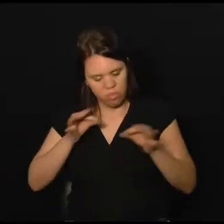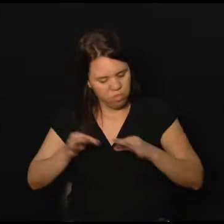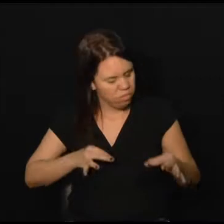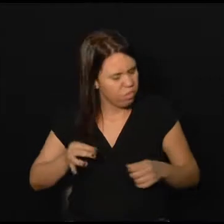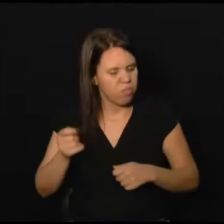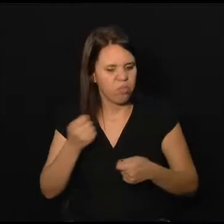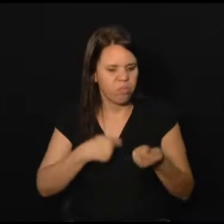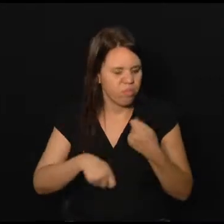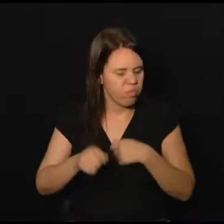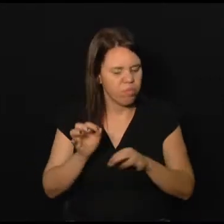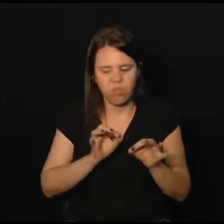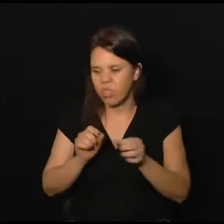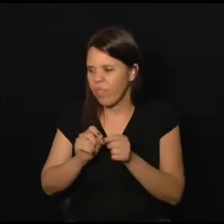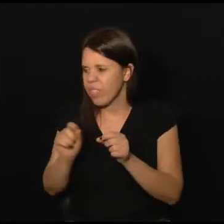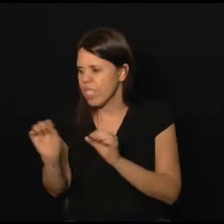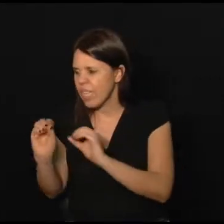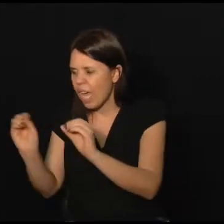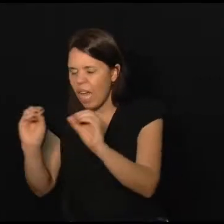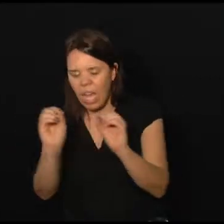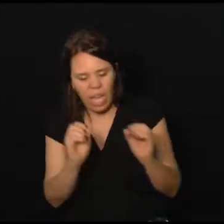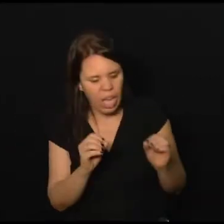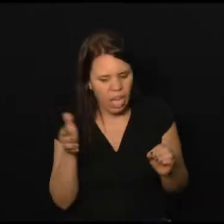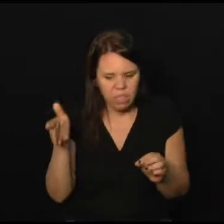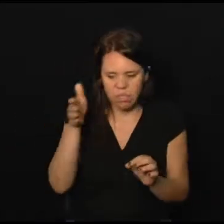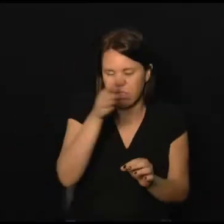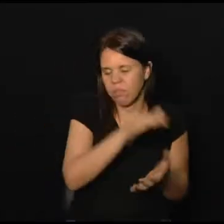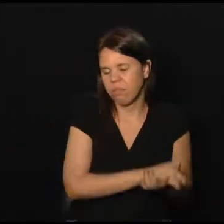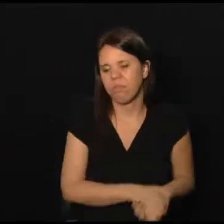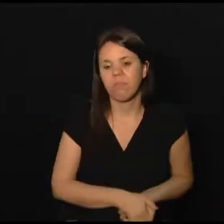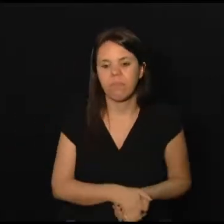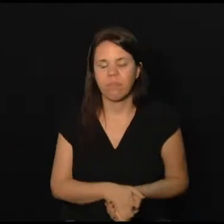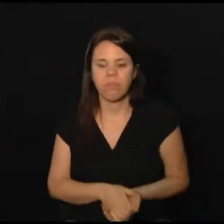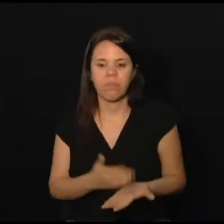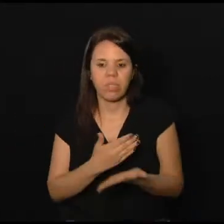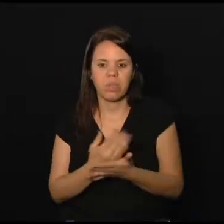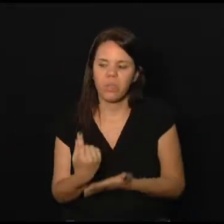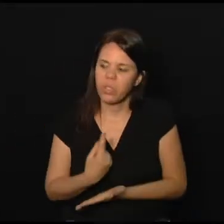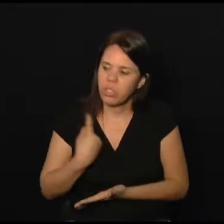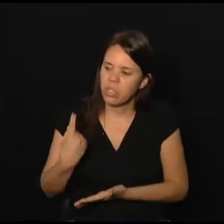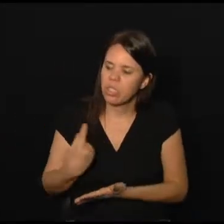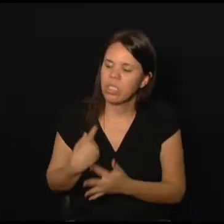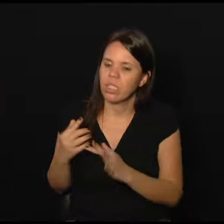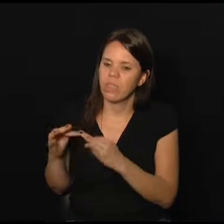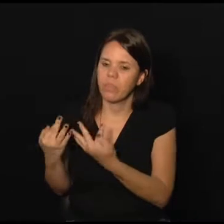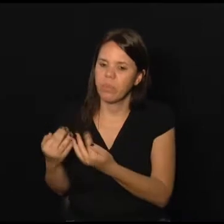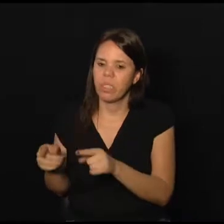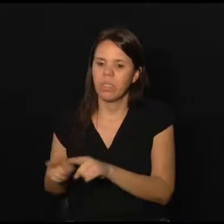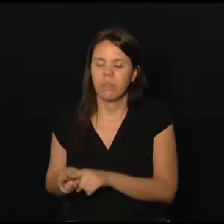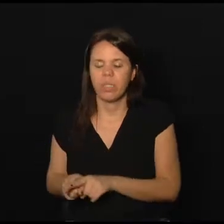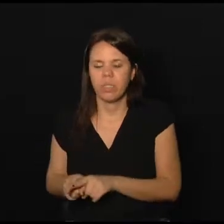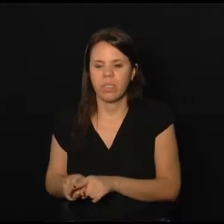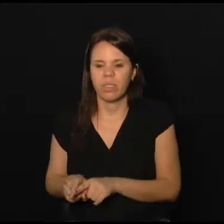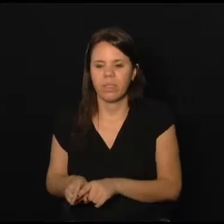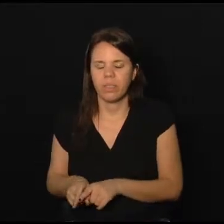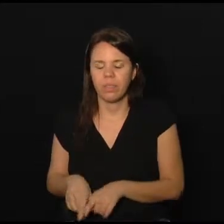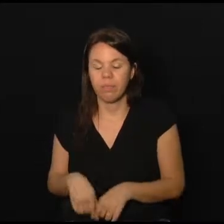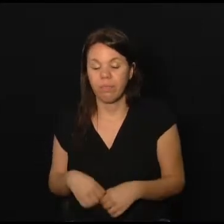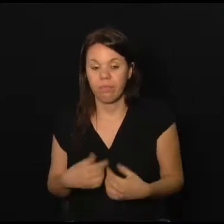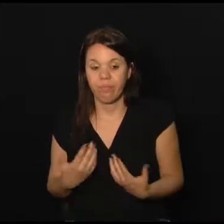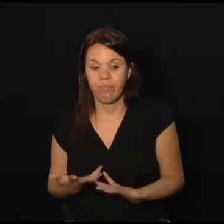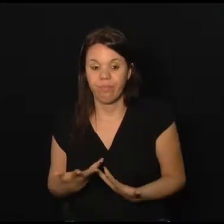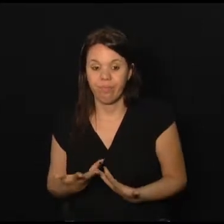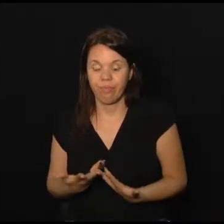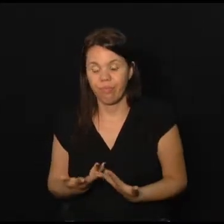vontade de fazer as coisas. Começa mais a questão do isolamento também, né? Como eu falei agora.